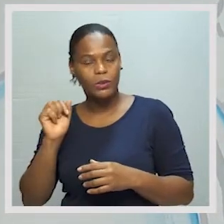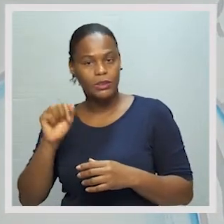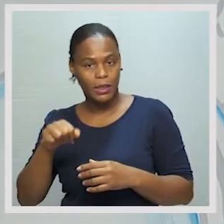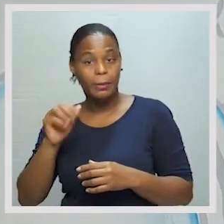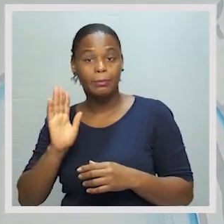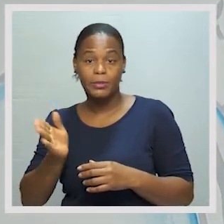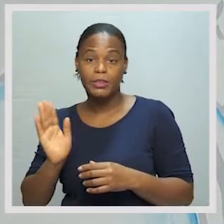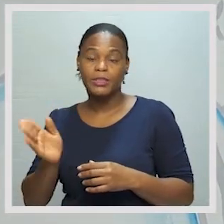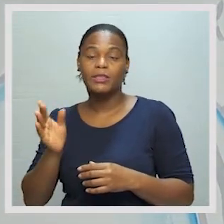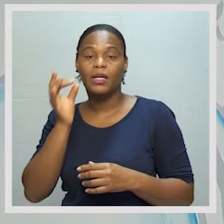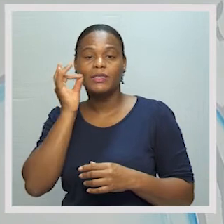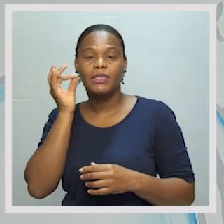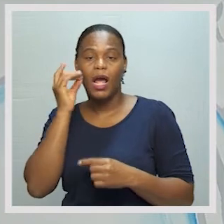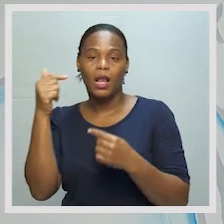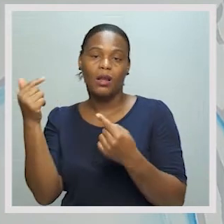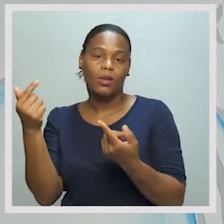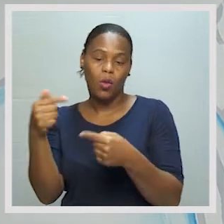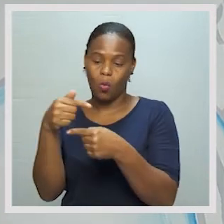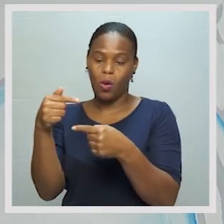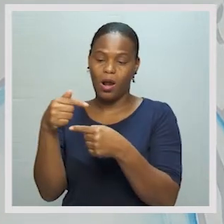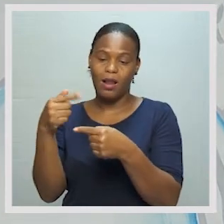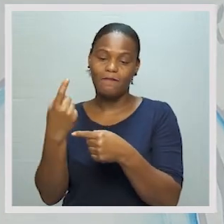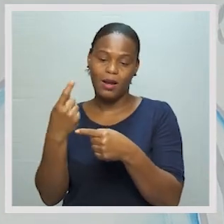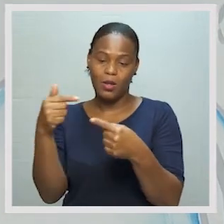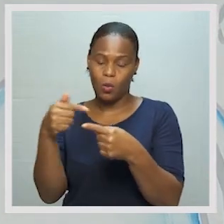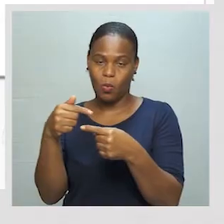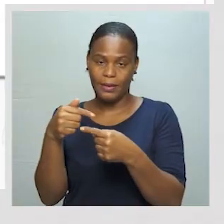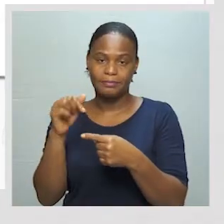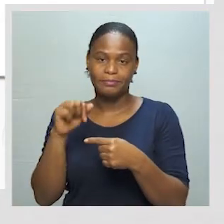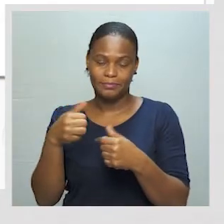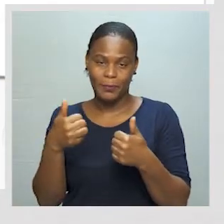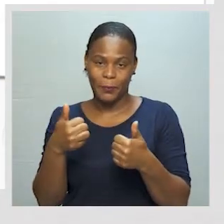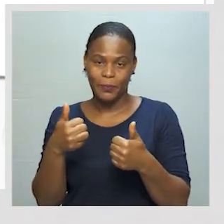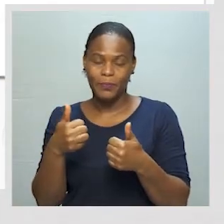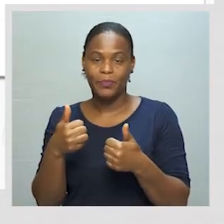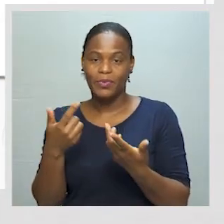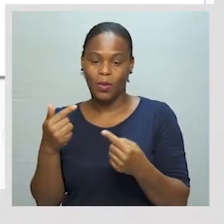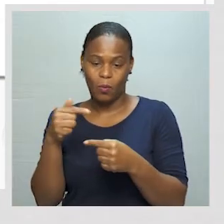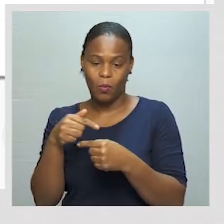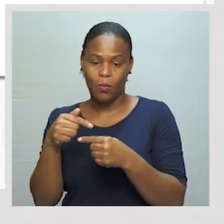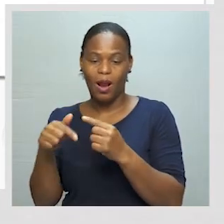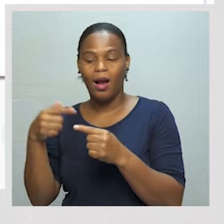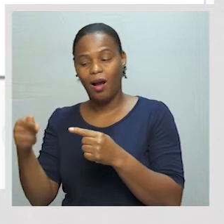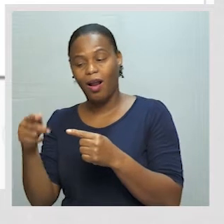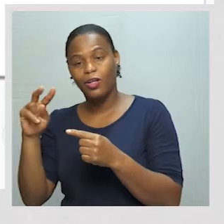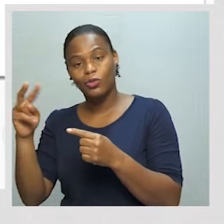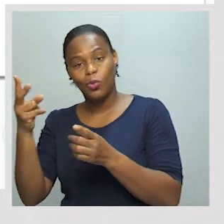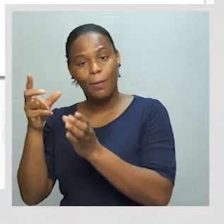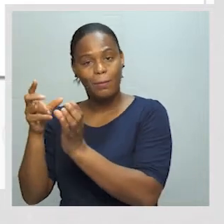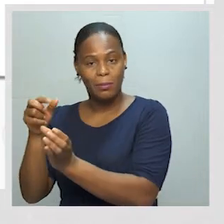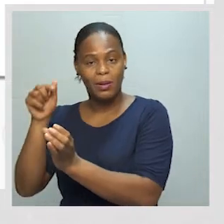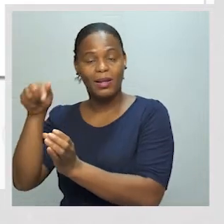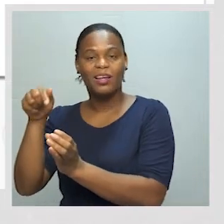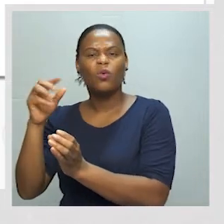que temos que colocar o sinal de igualdade, certo? Então, igual. E o segundo